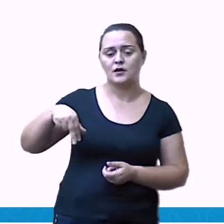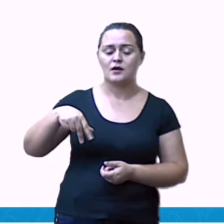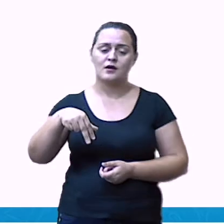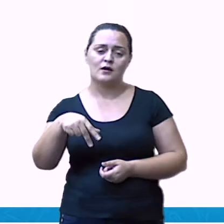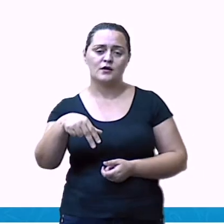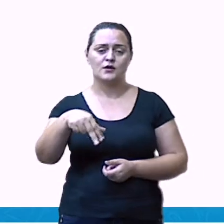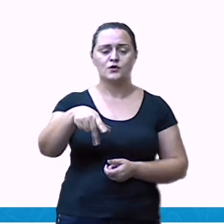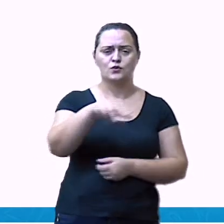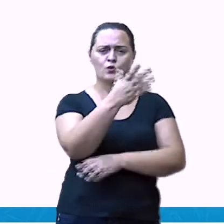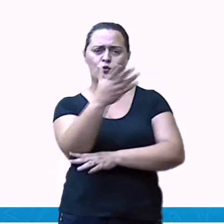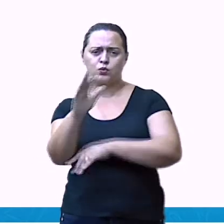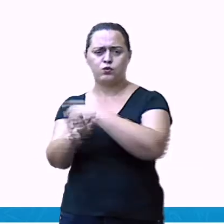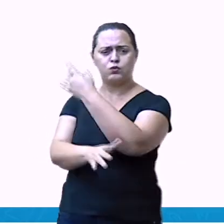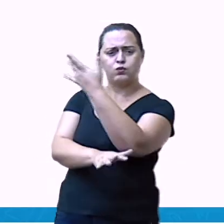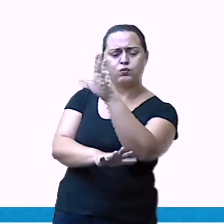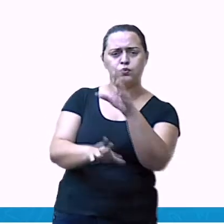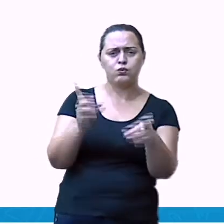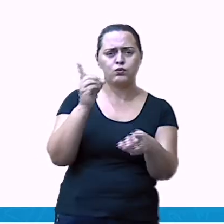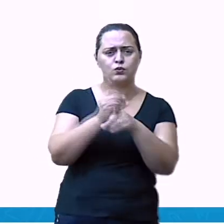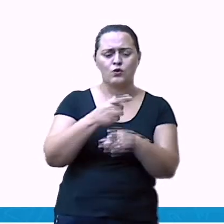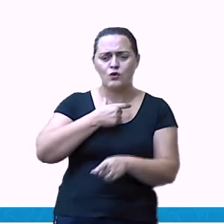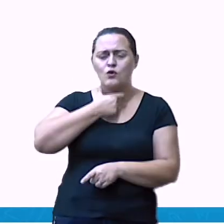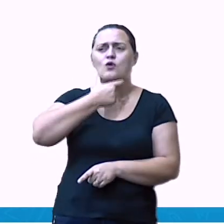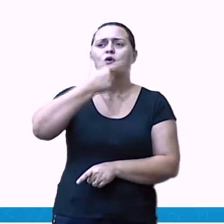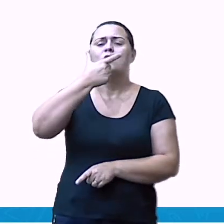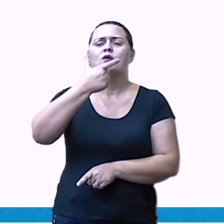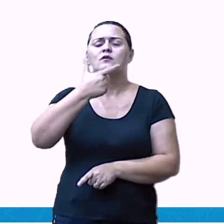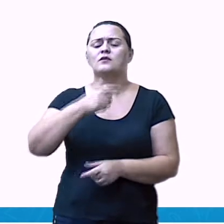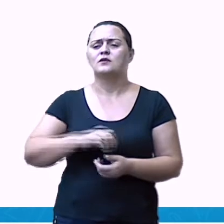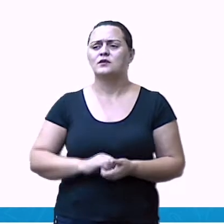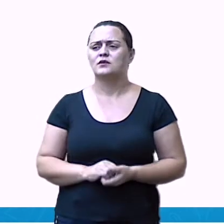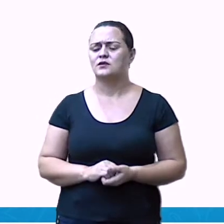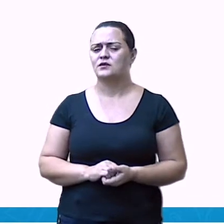floresta e encontrou uma girafa.